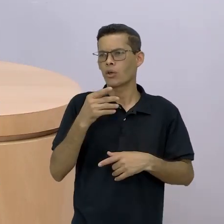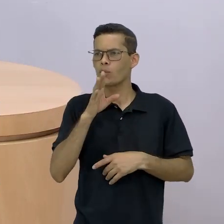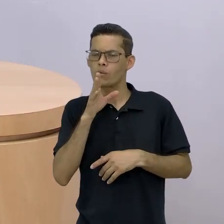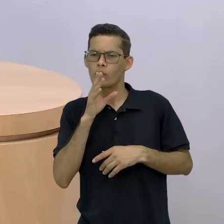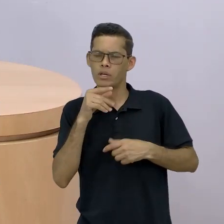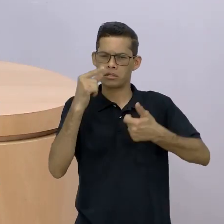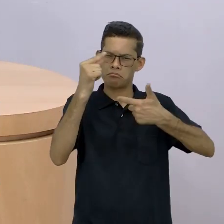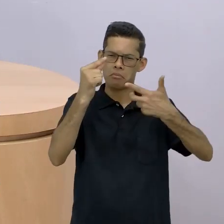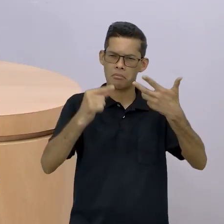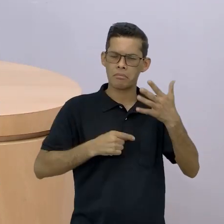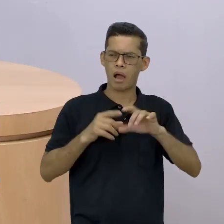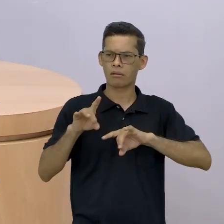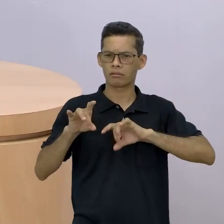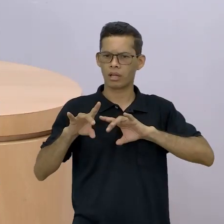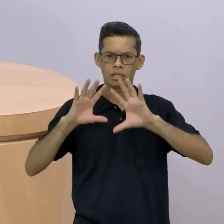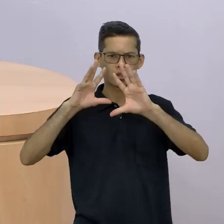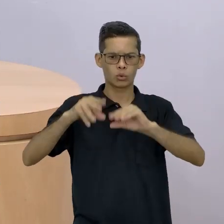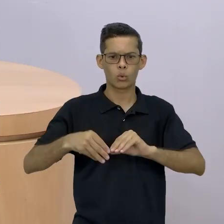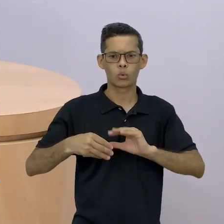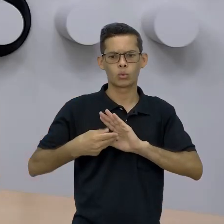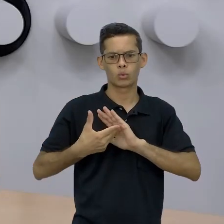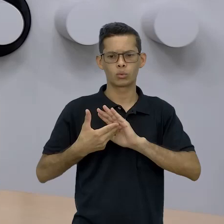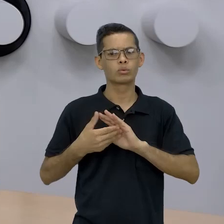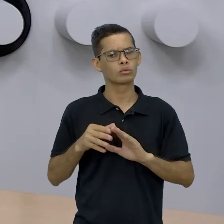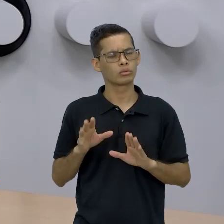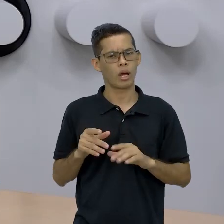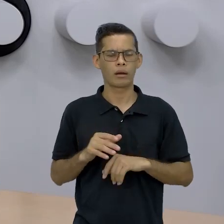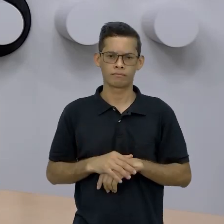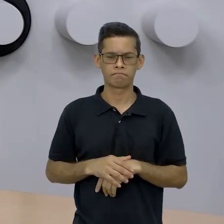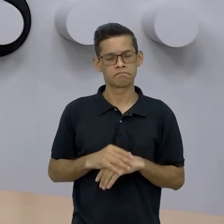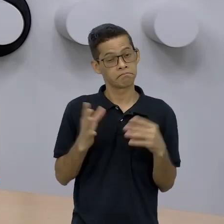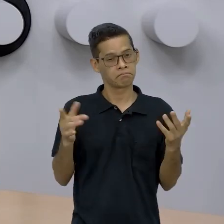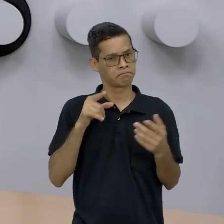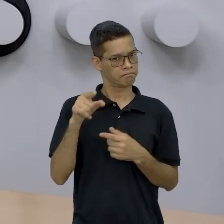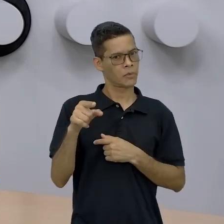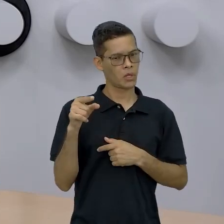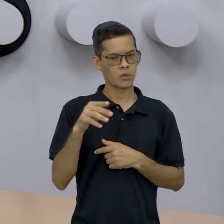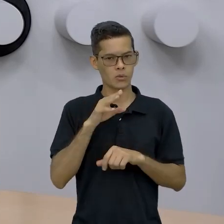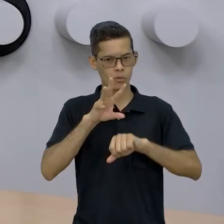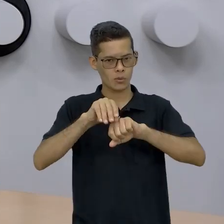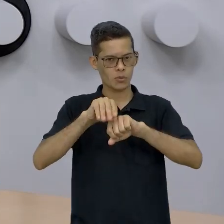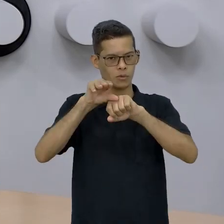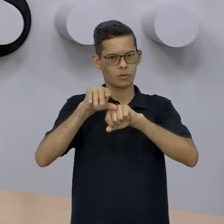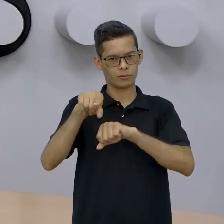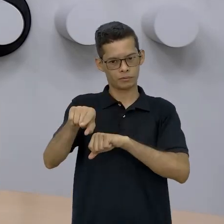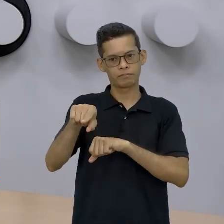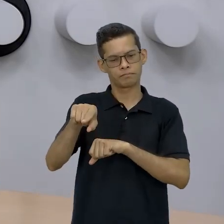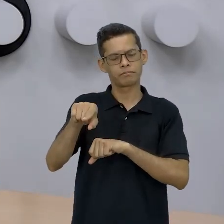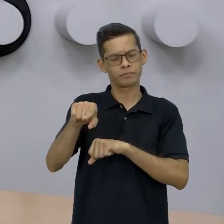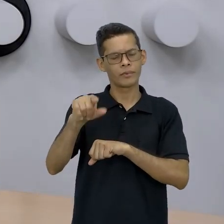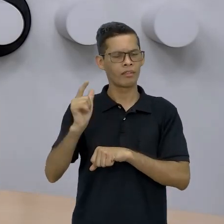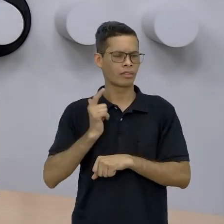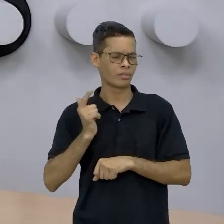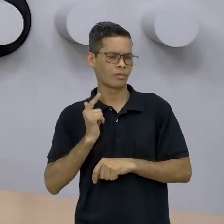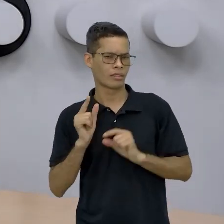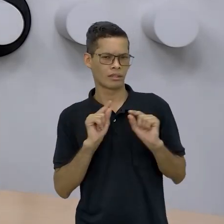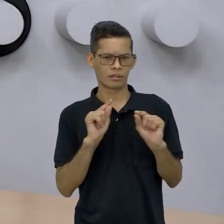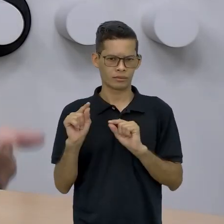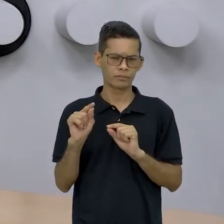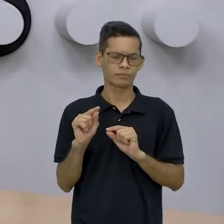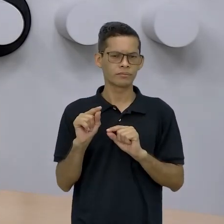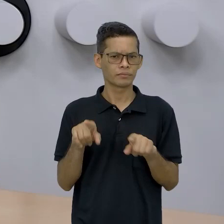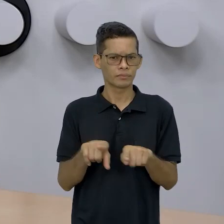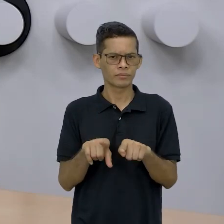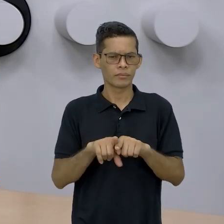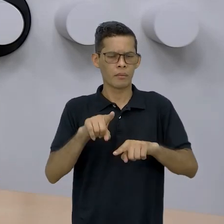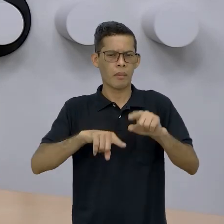as técnicas. E né? também a importância desse tal conhecimento. Até, inclusive, como matéria